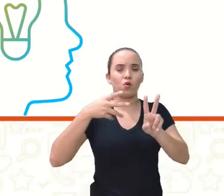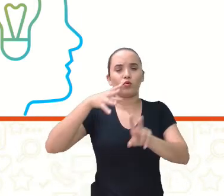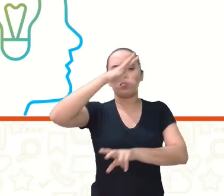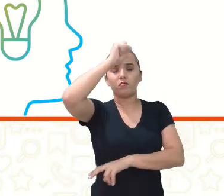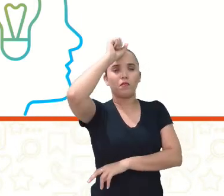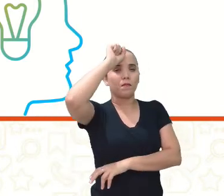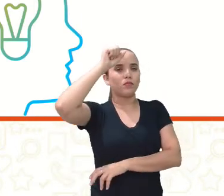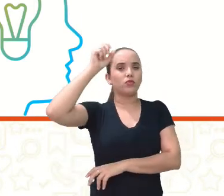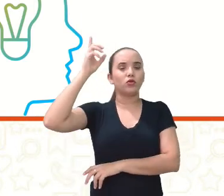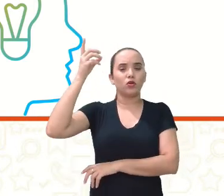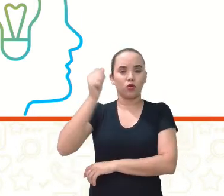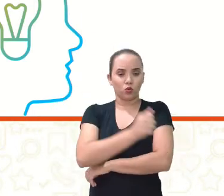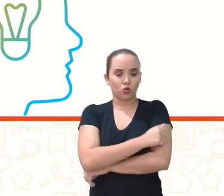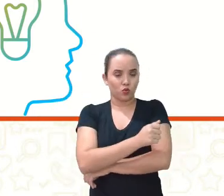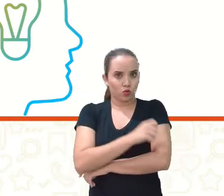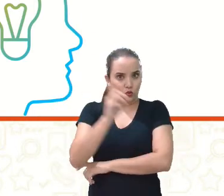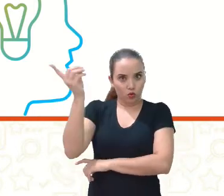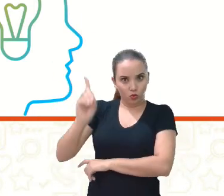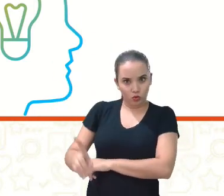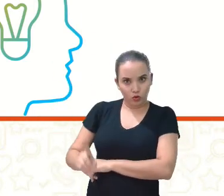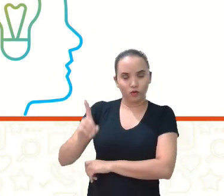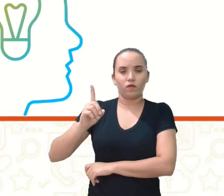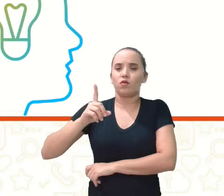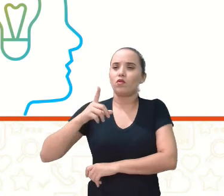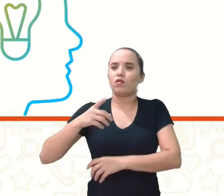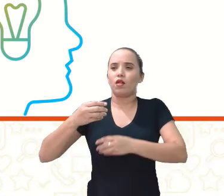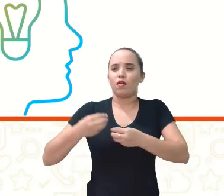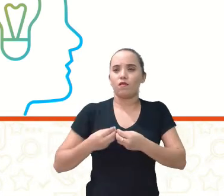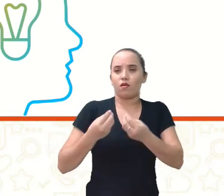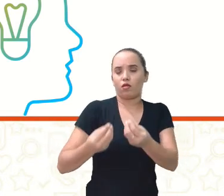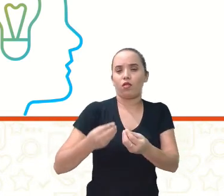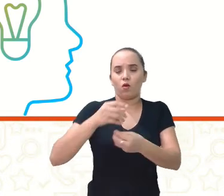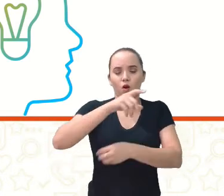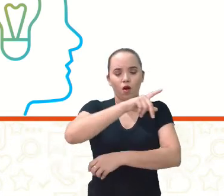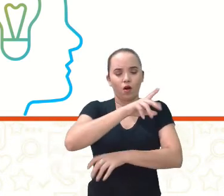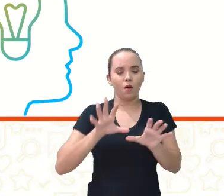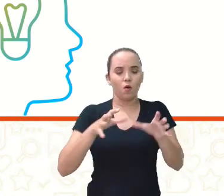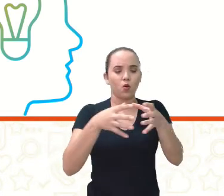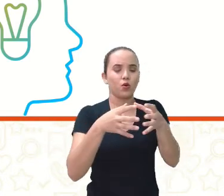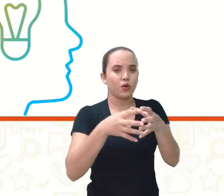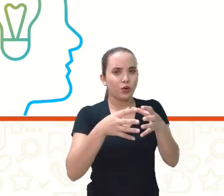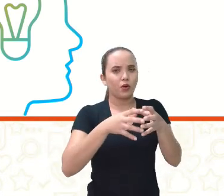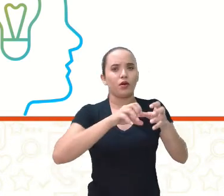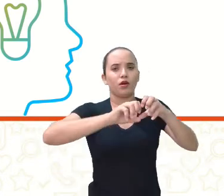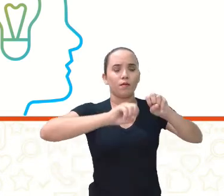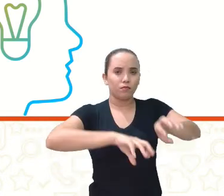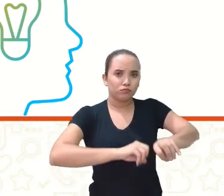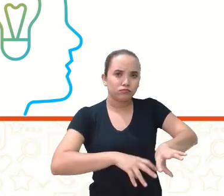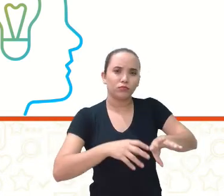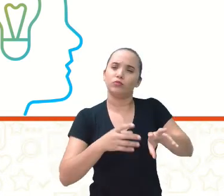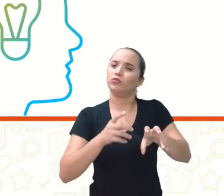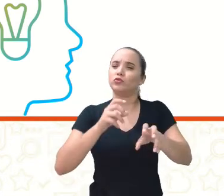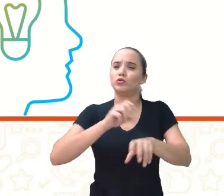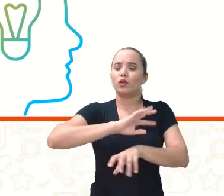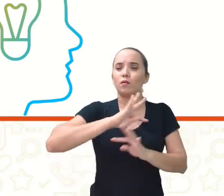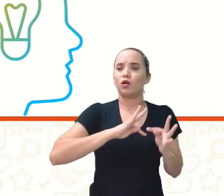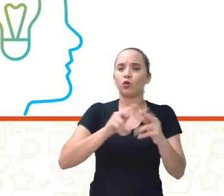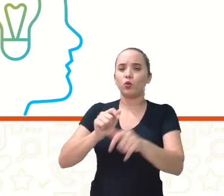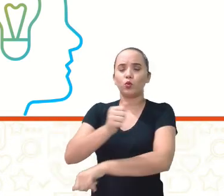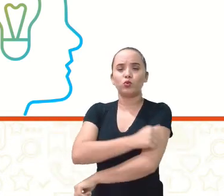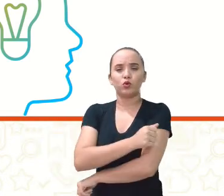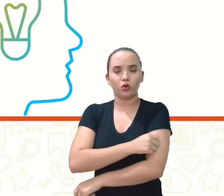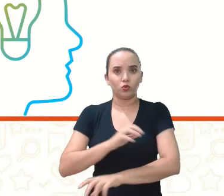deficiência leva os docentes a desenvolver recursos para todos. Todos os alunos gostam de se